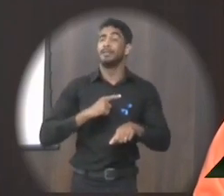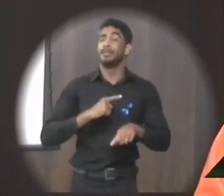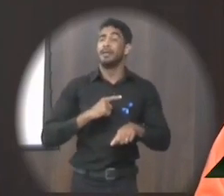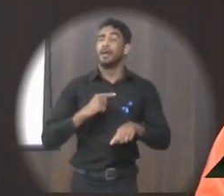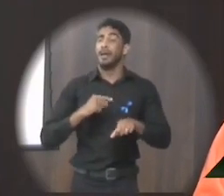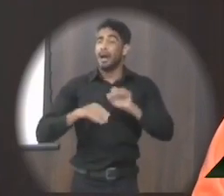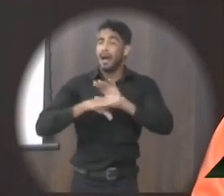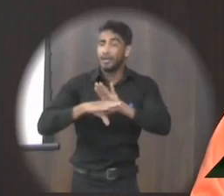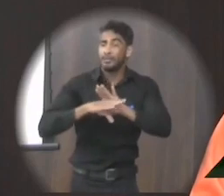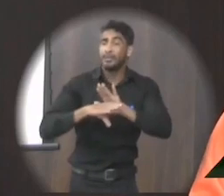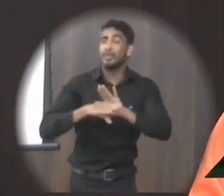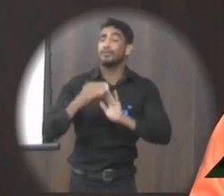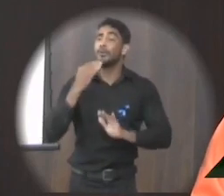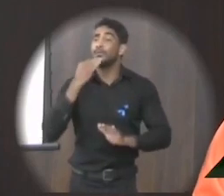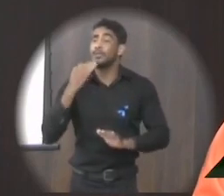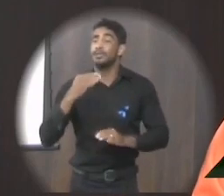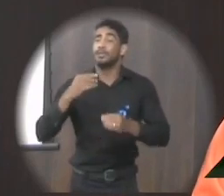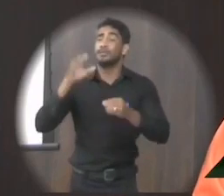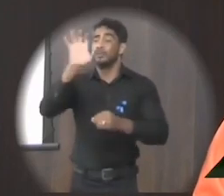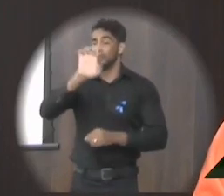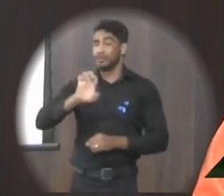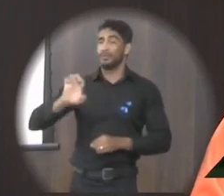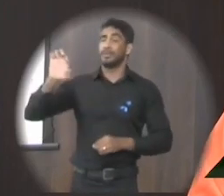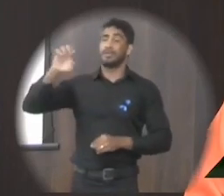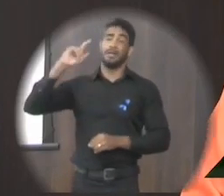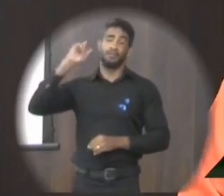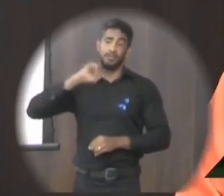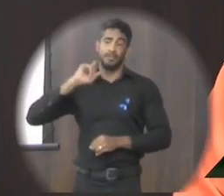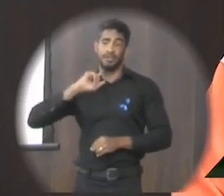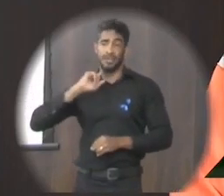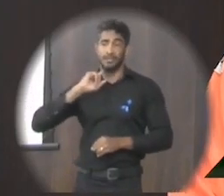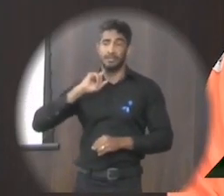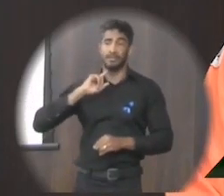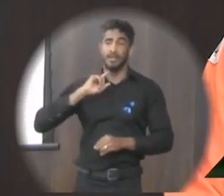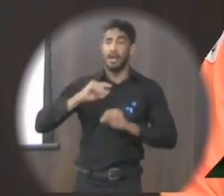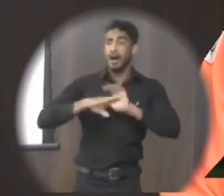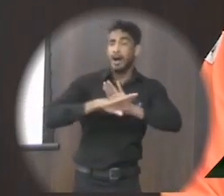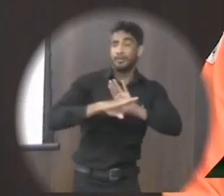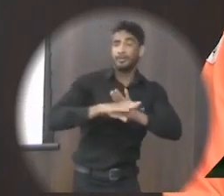estado de Minas Gerais. Atendemos a 17 municípios,